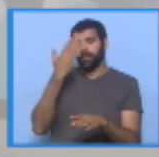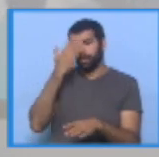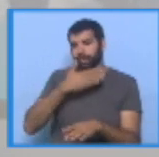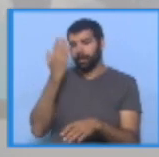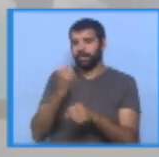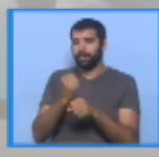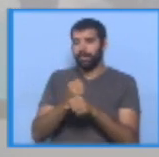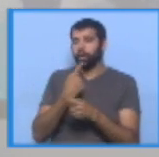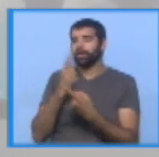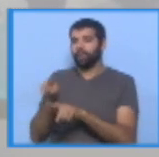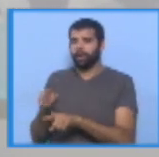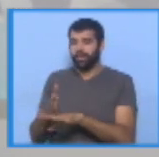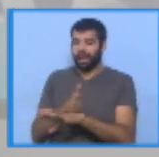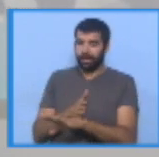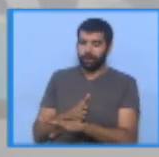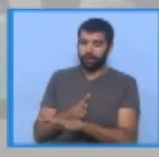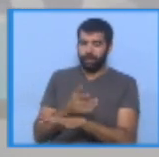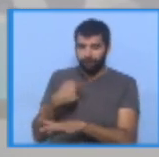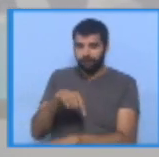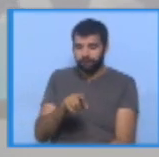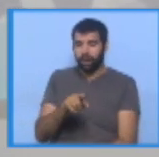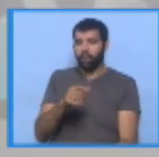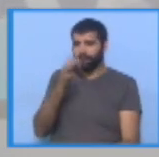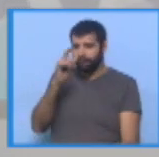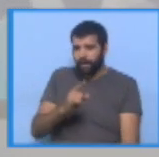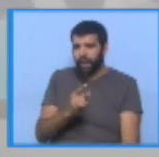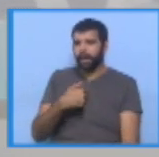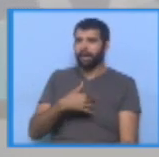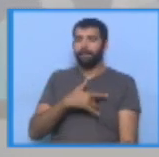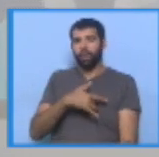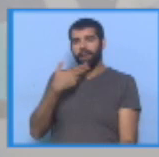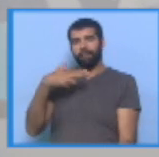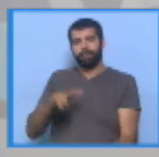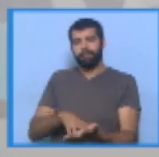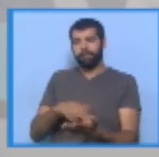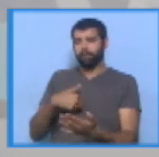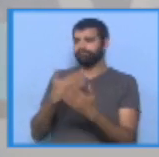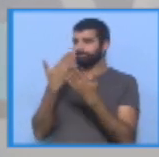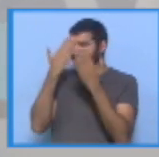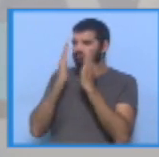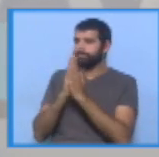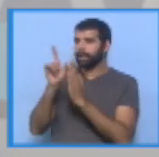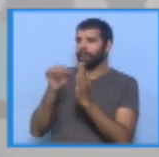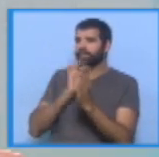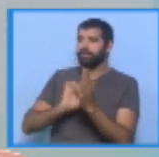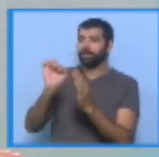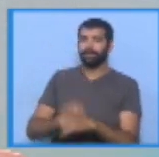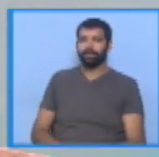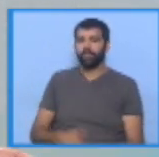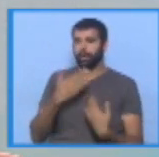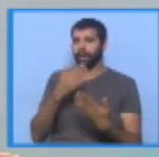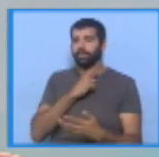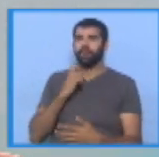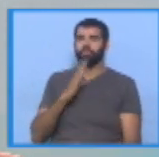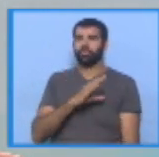de trabalho, ali estão com muita fé, com muito amor, a Nossa Senhora e ao seu Filho. Muito bem, Padre João, muito obrigado por ter